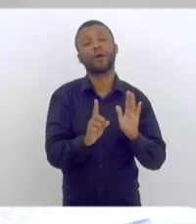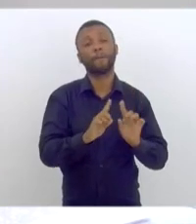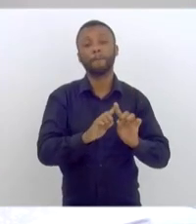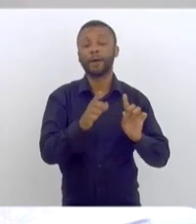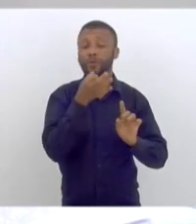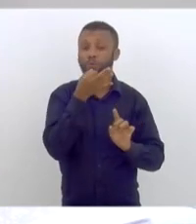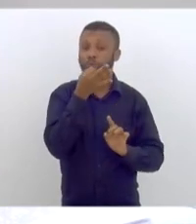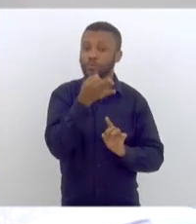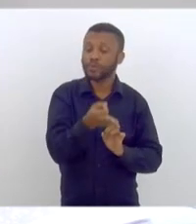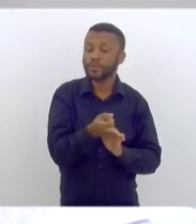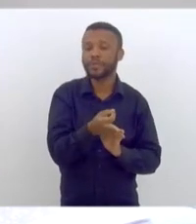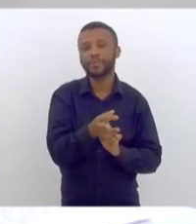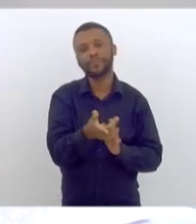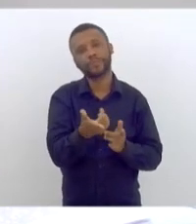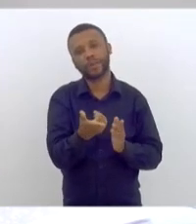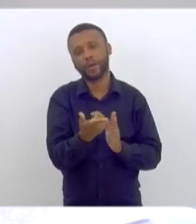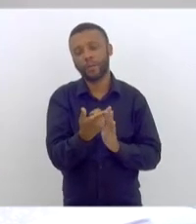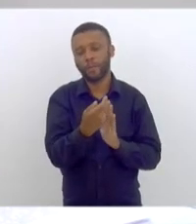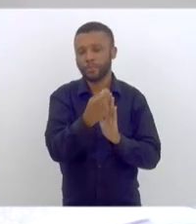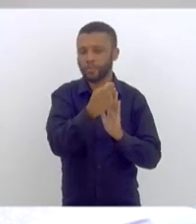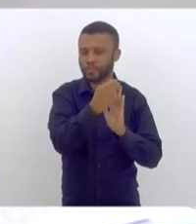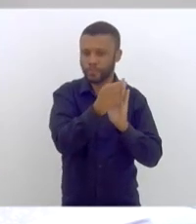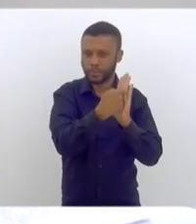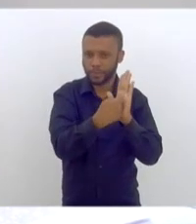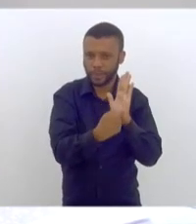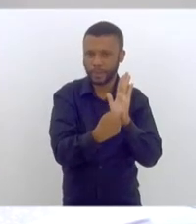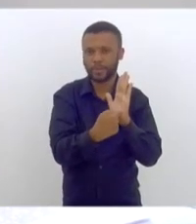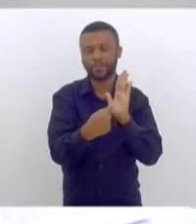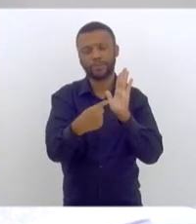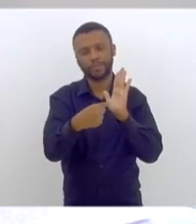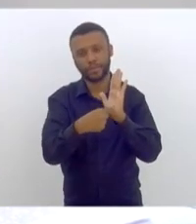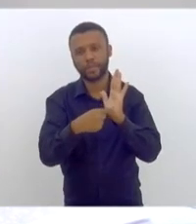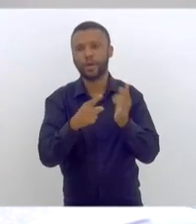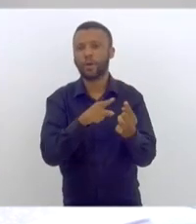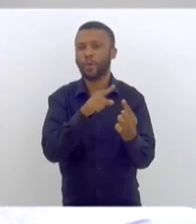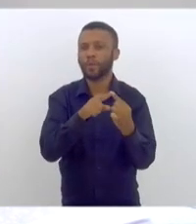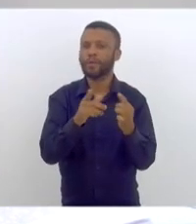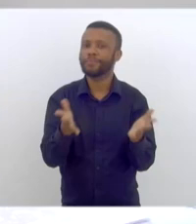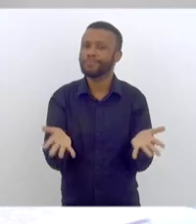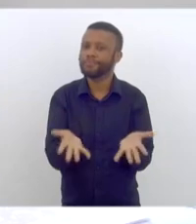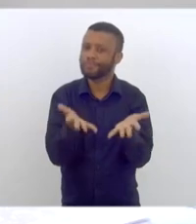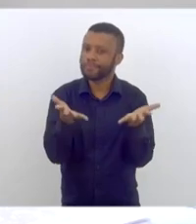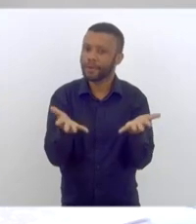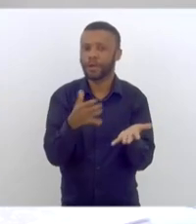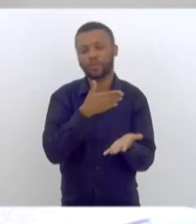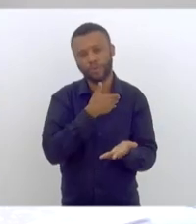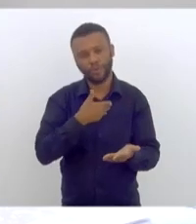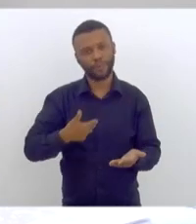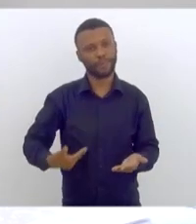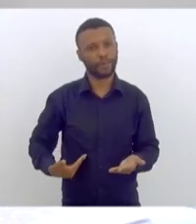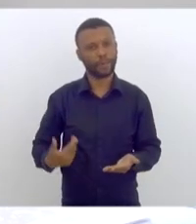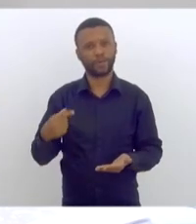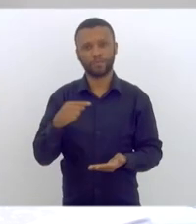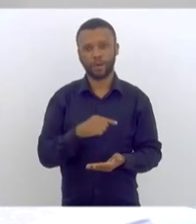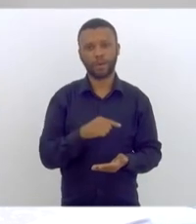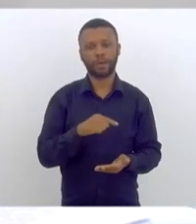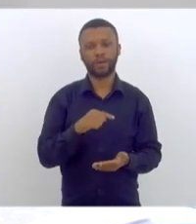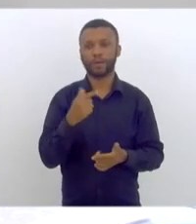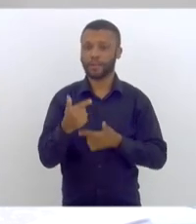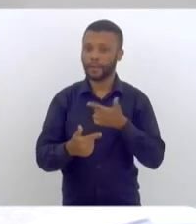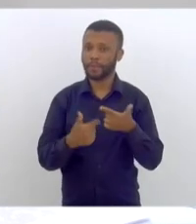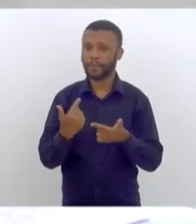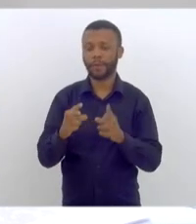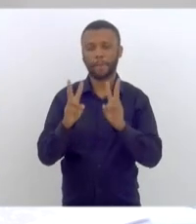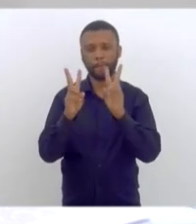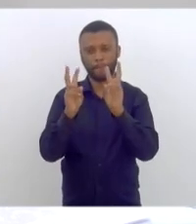sugerir uma redação que estimulasse o governo a trabalhar a questão